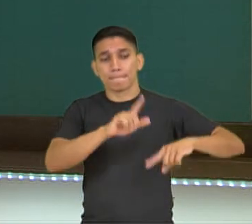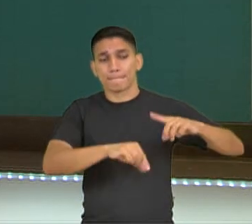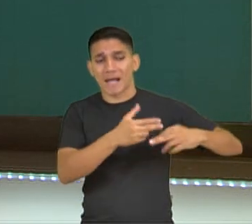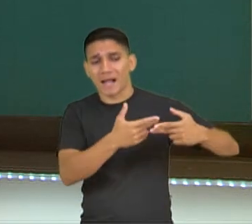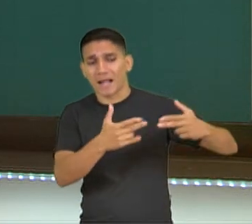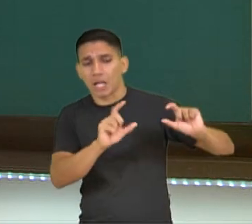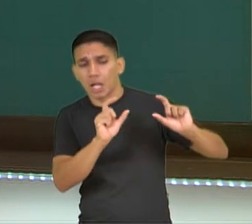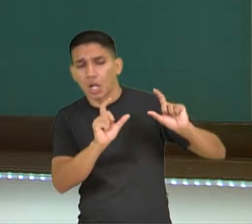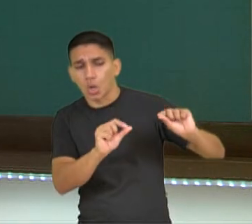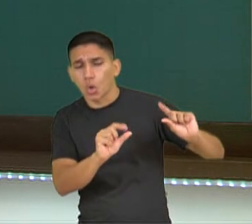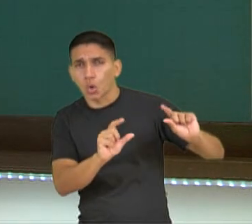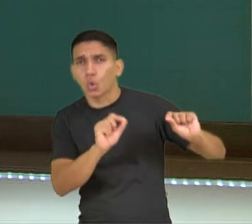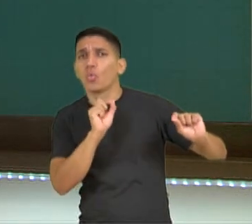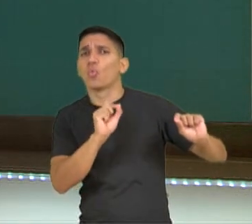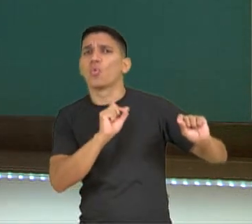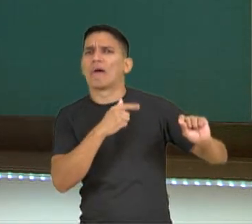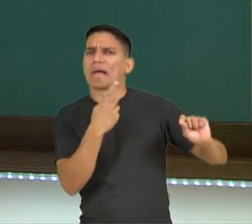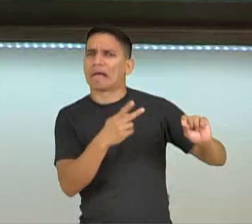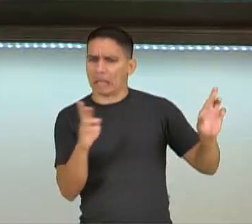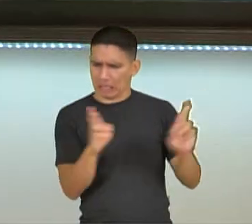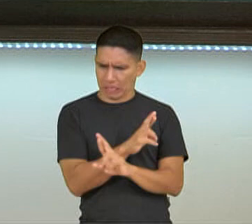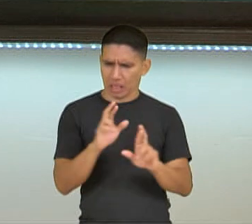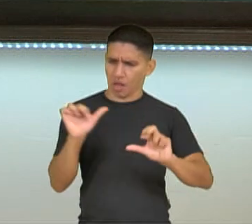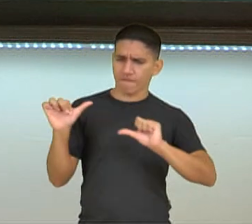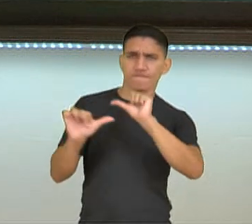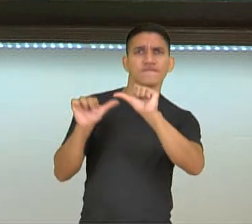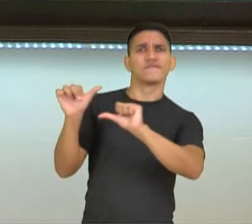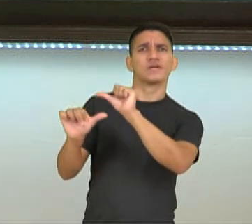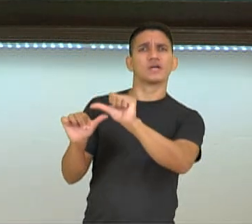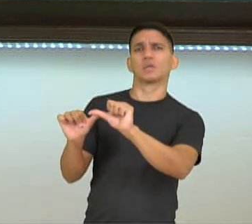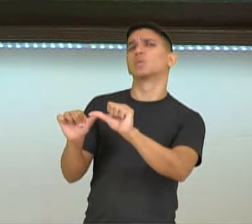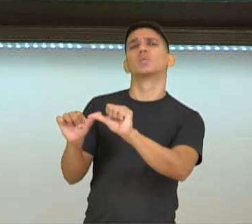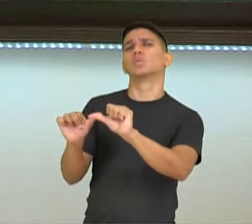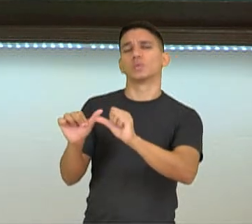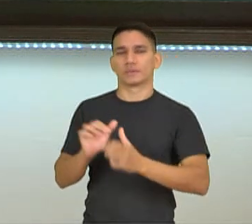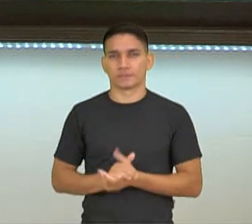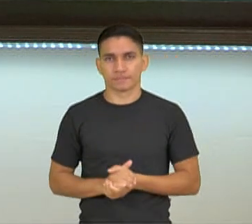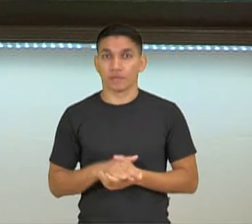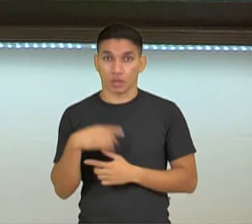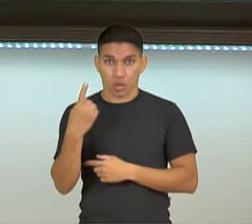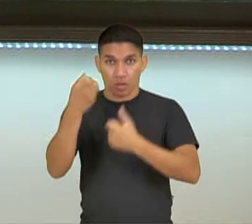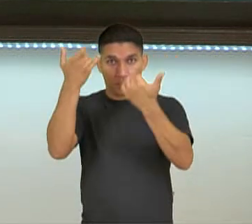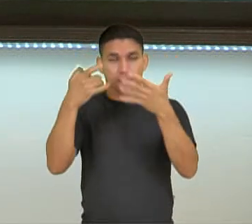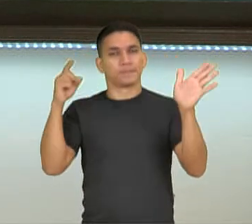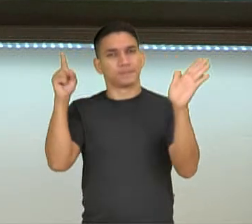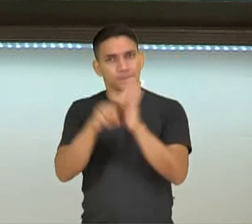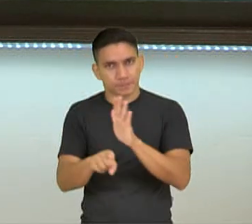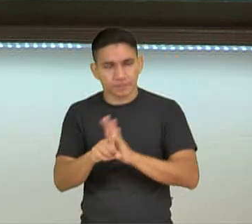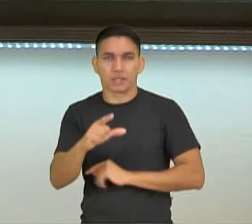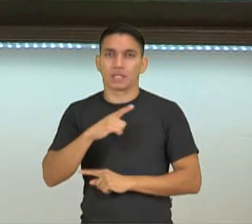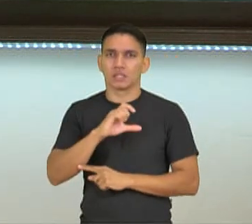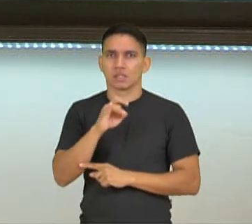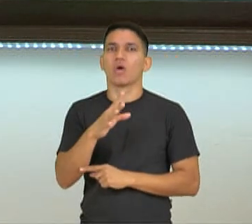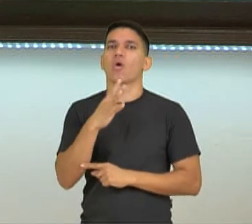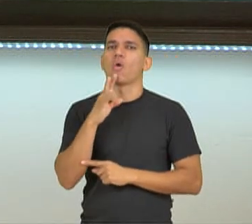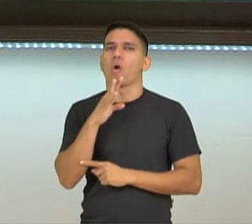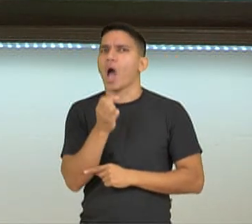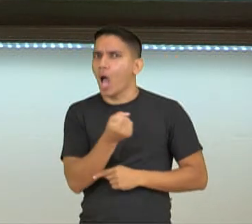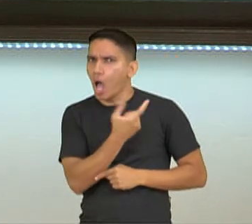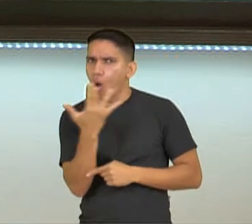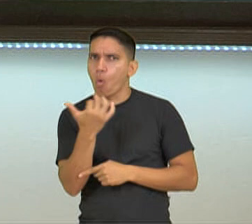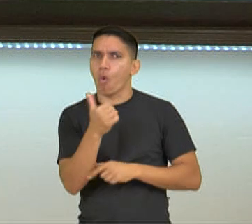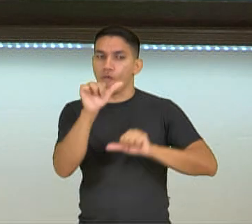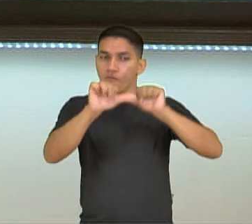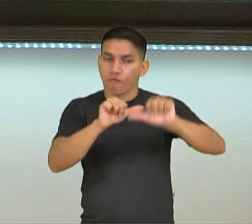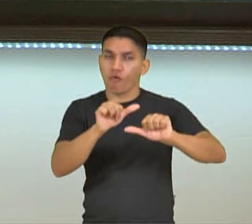a ver com fenômenos? Então, olhem só. A gente fez lá, nós fizemos questionamentos, né? Se você conhece algum fenômeno